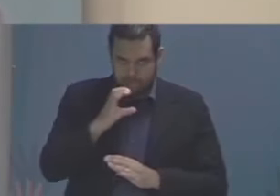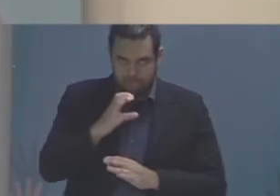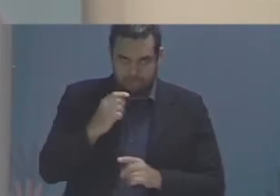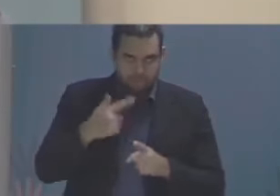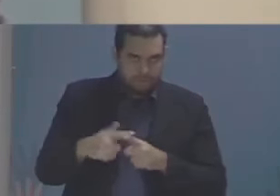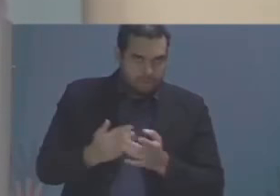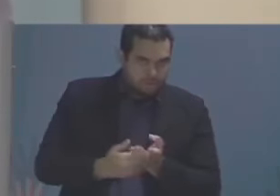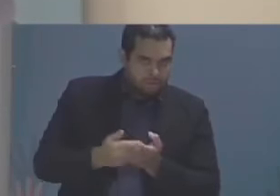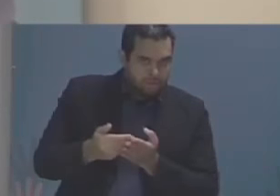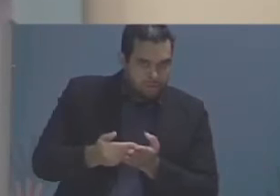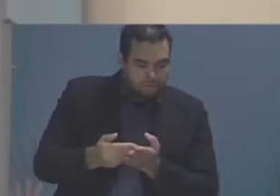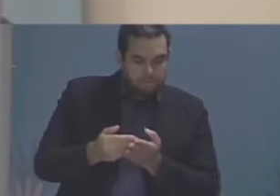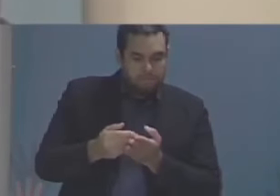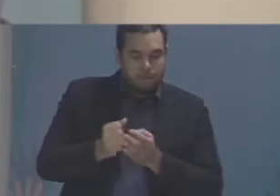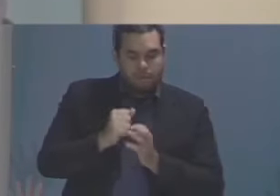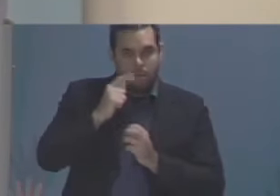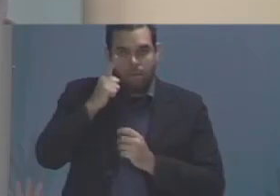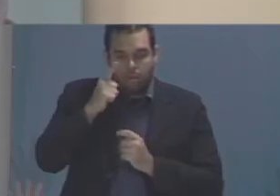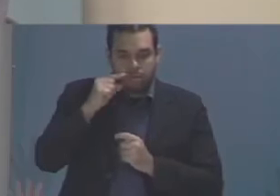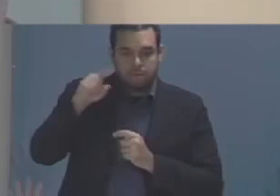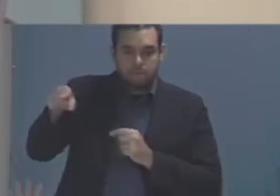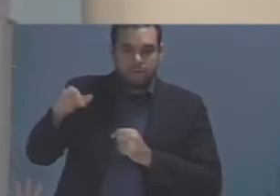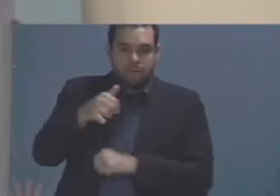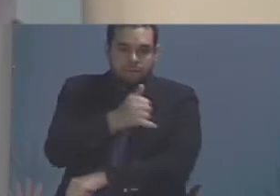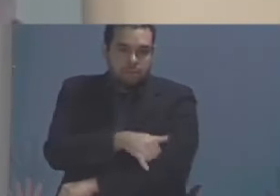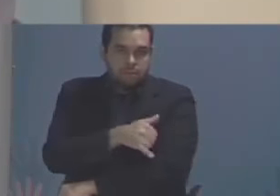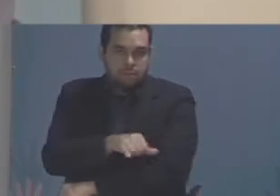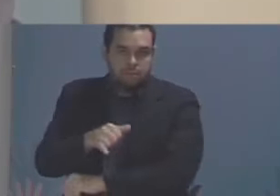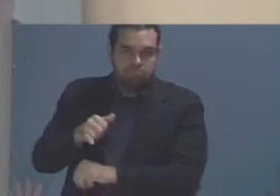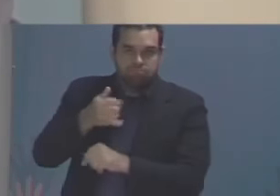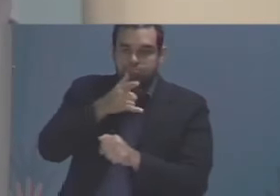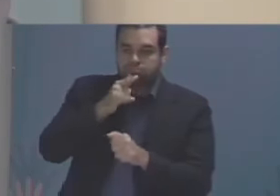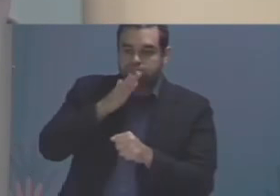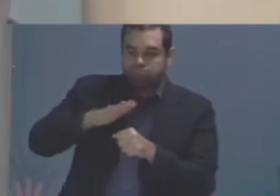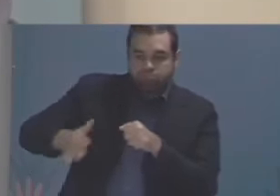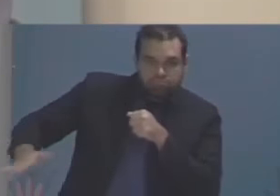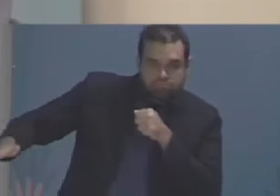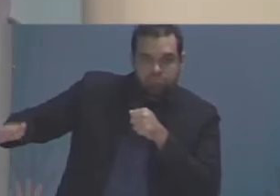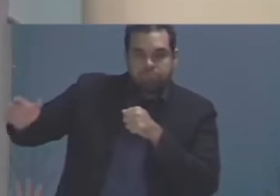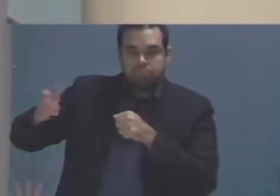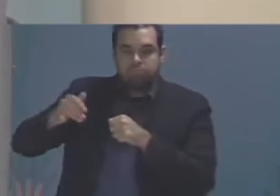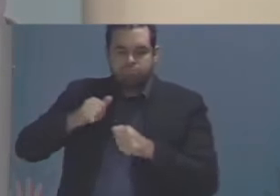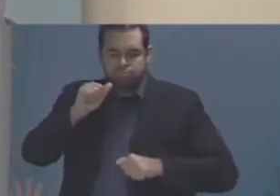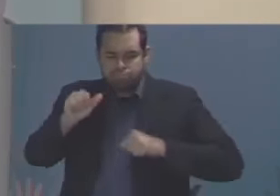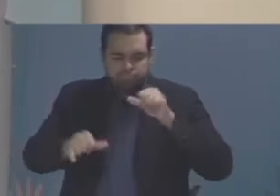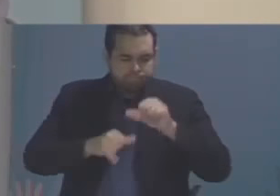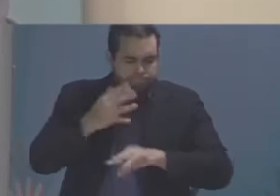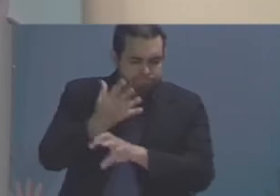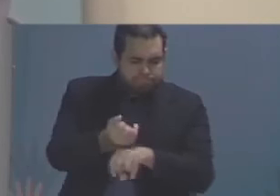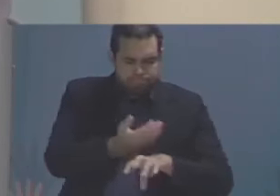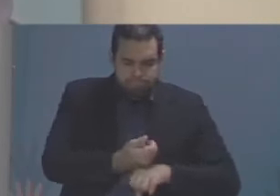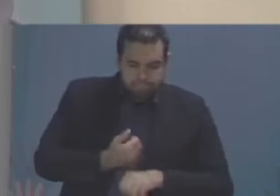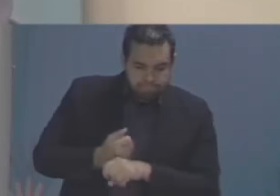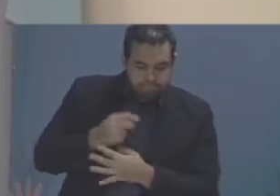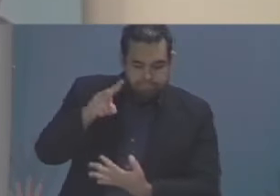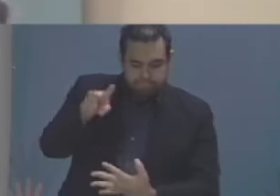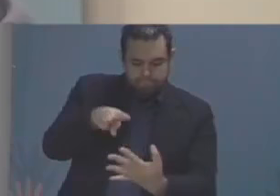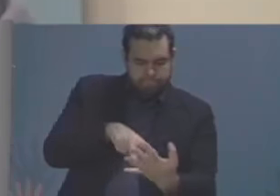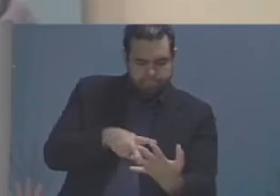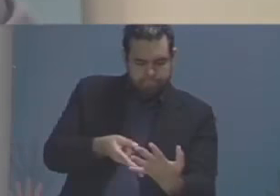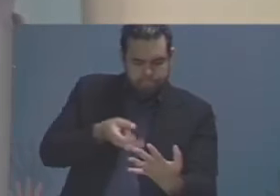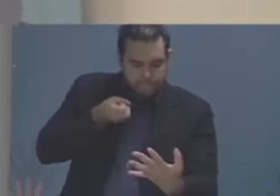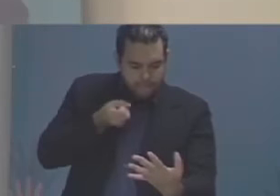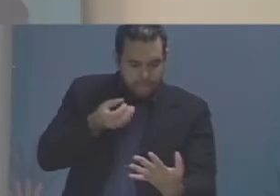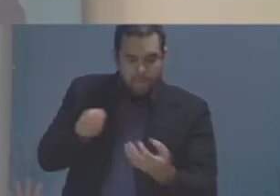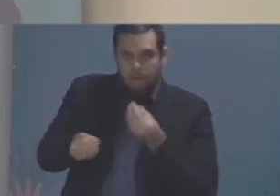Ele acorda, dá uma corrida, vai à praia, faz coisas inusuais, como mexer no banco de dados. O Luiz Anunciação é livre para se expressar, e você está